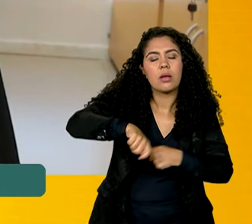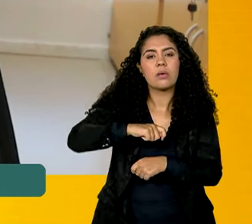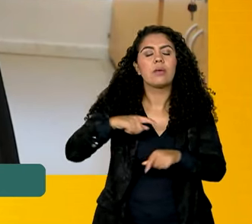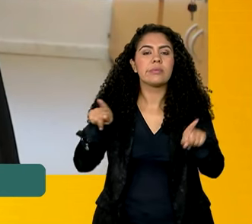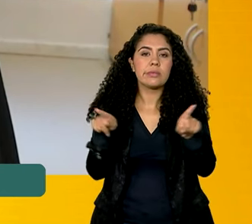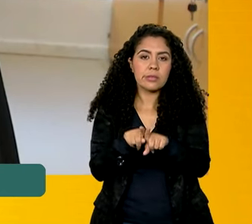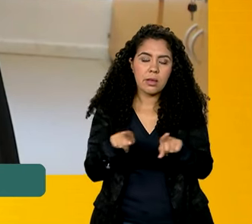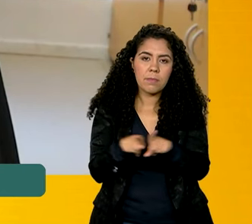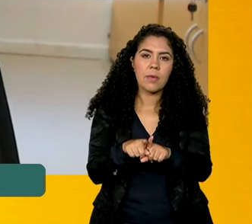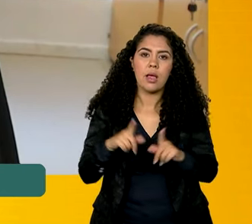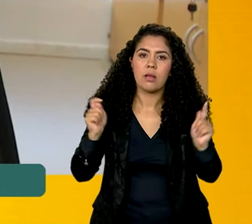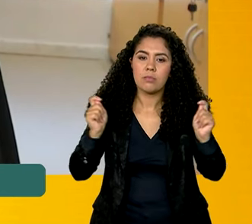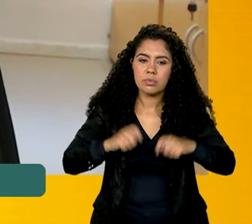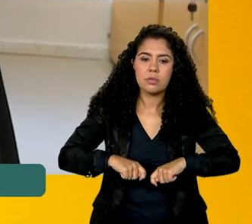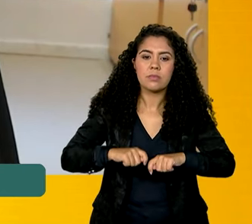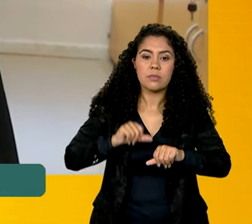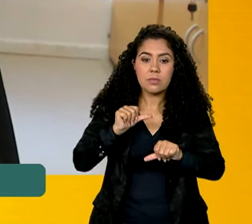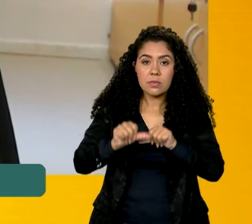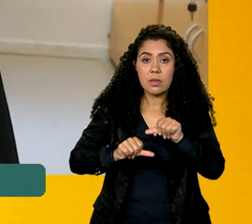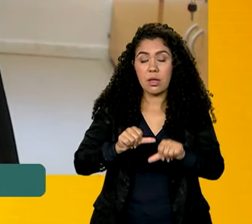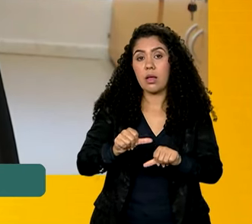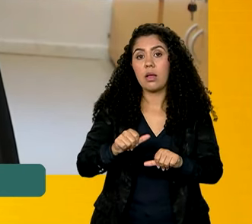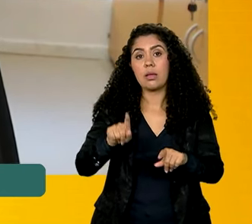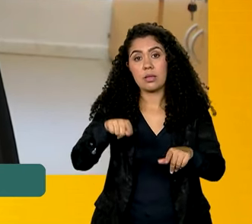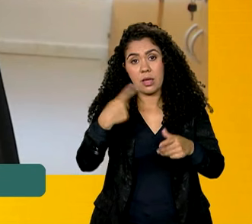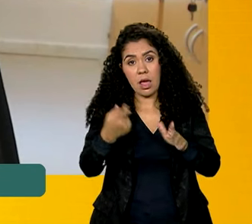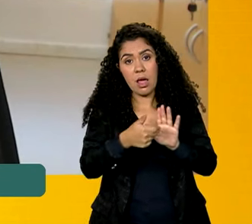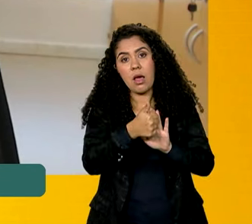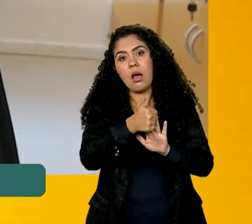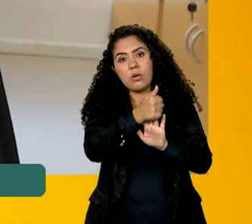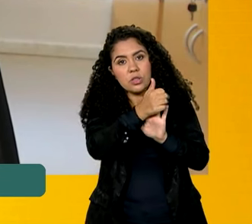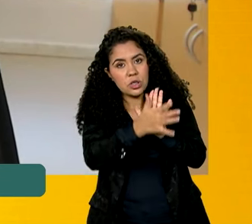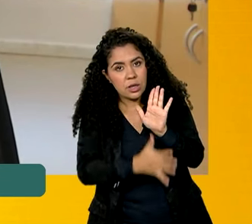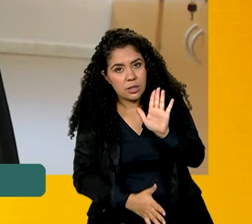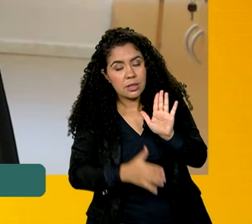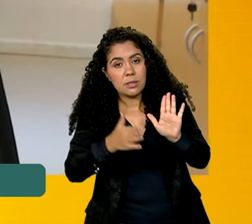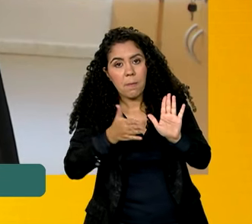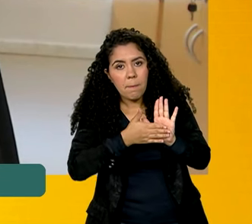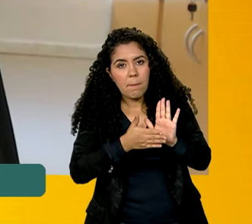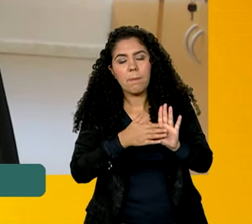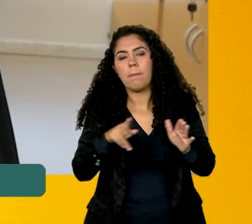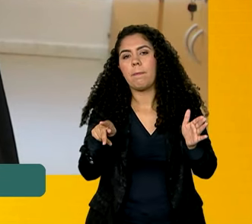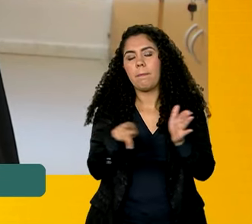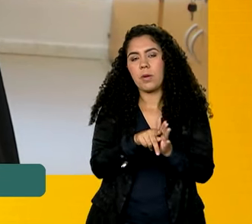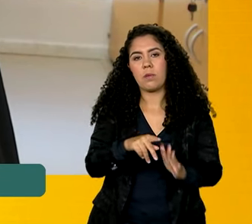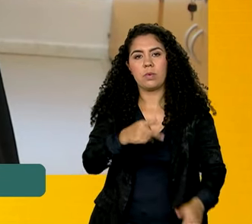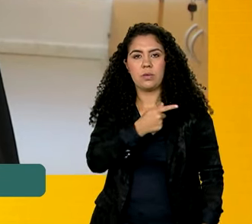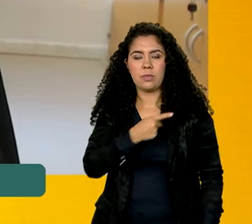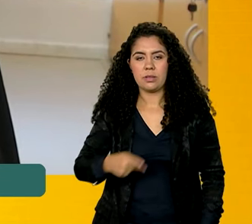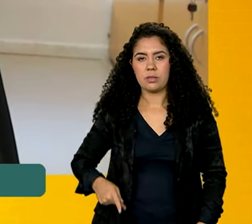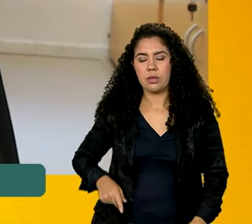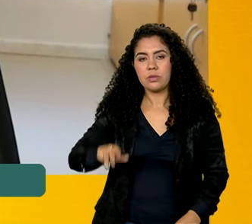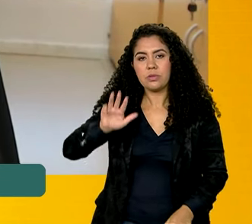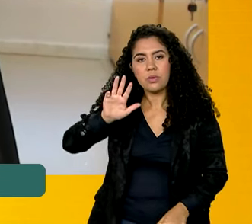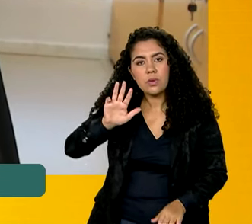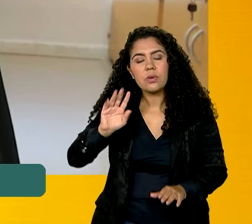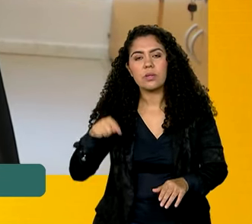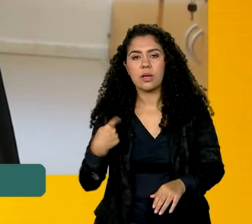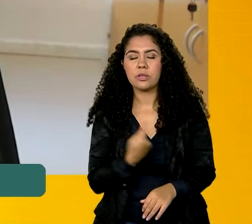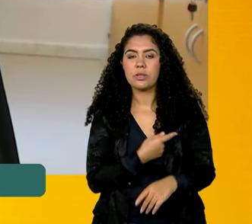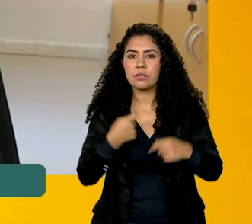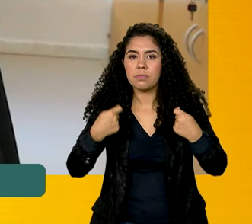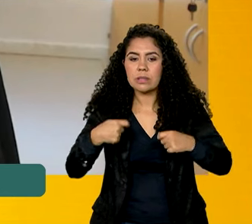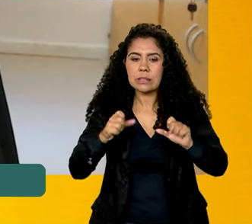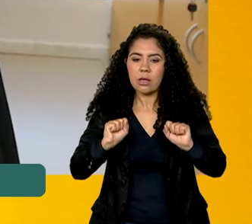as possibilidades de integração. Como é uma diretriz do nosso governo, do governo Lula, a gente precisa fortalecer